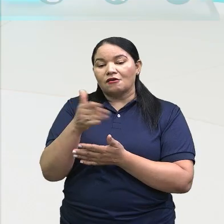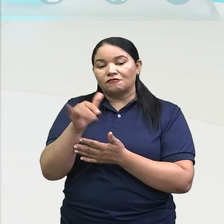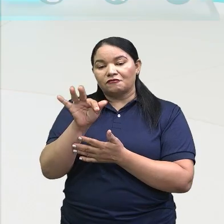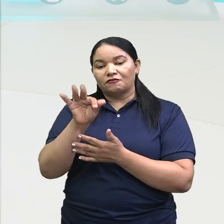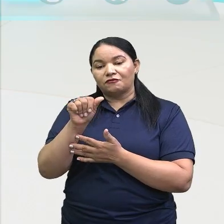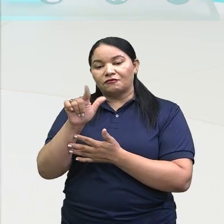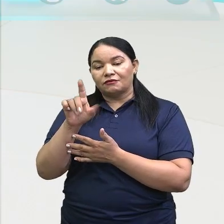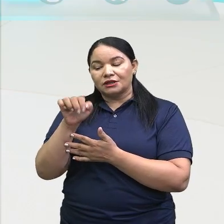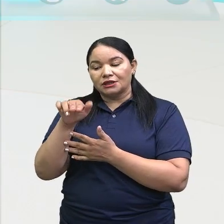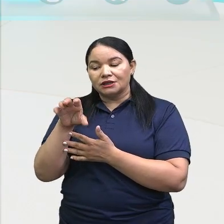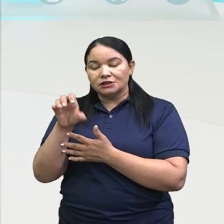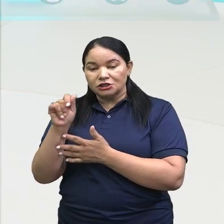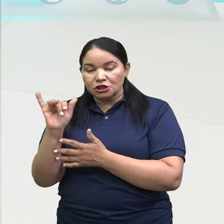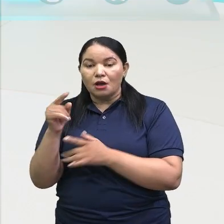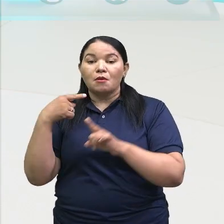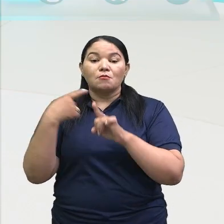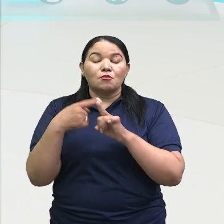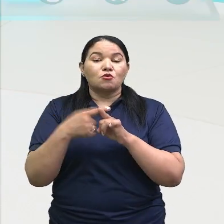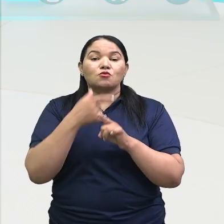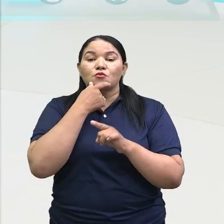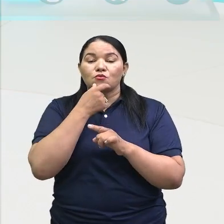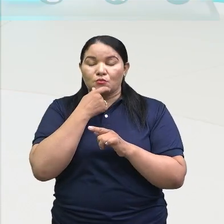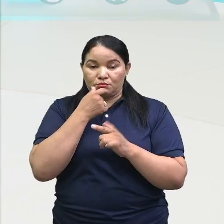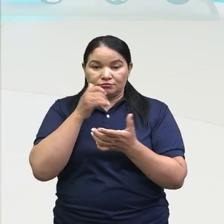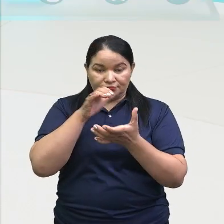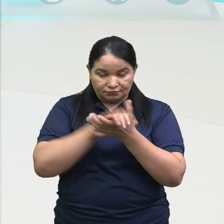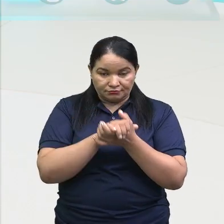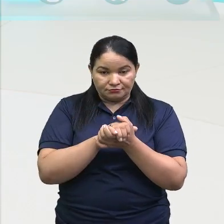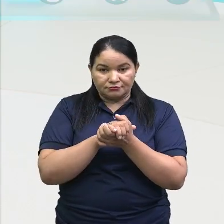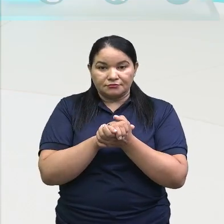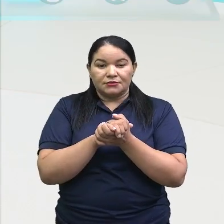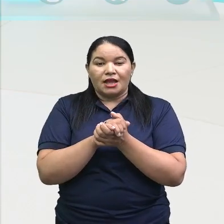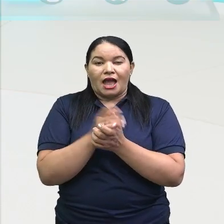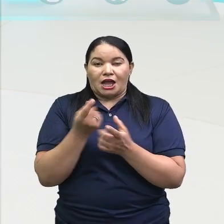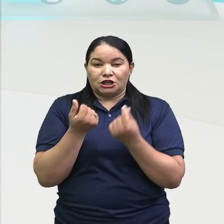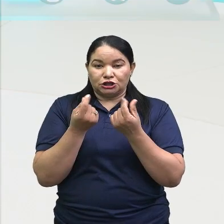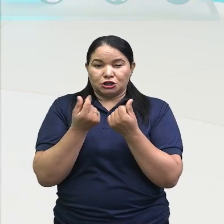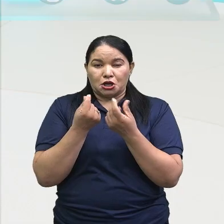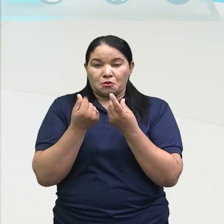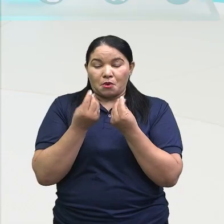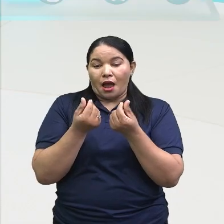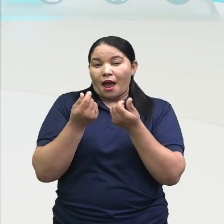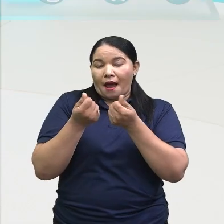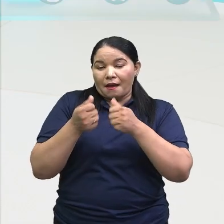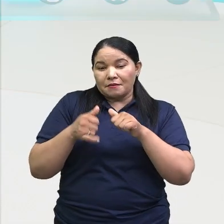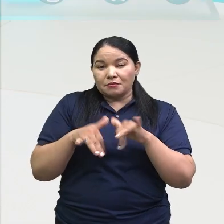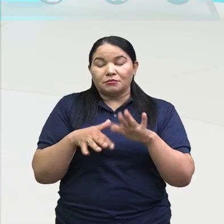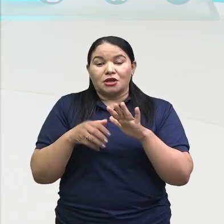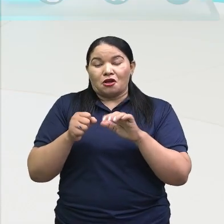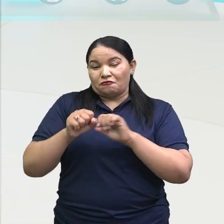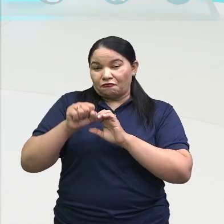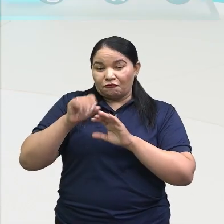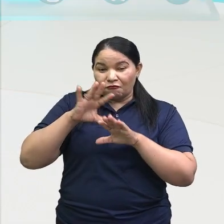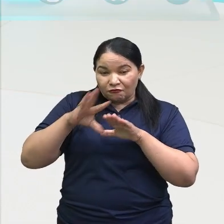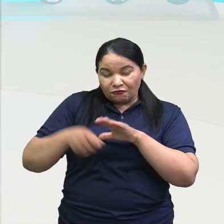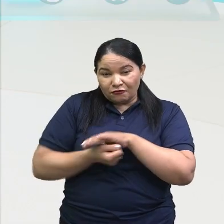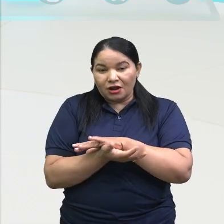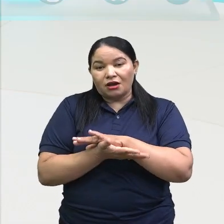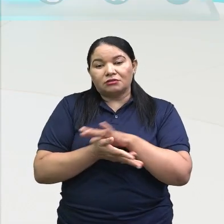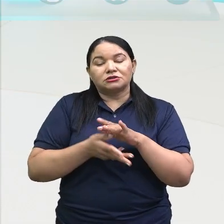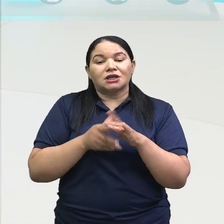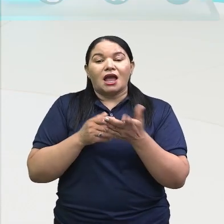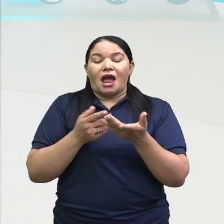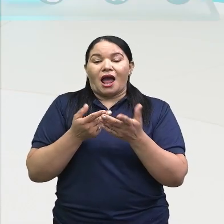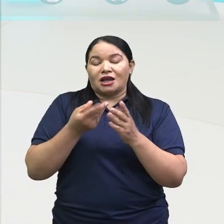marido começa a entrar em ruínas financeiras porque ele começa a fazer vários esquemas fraudulentos, então ele entra numa ruína,